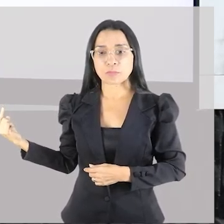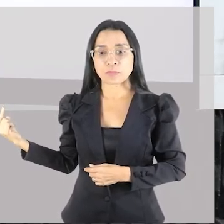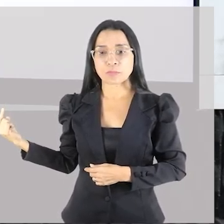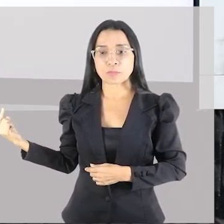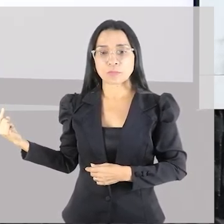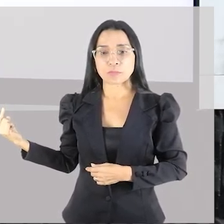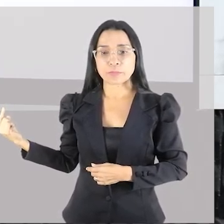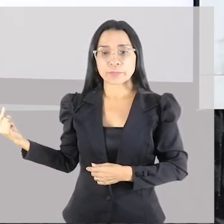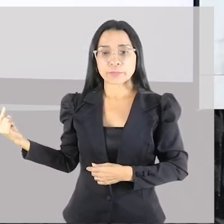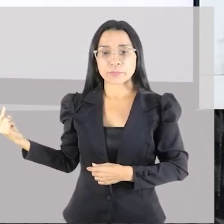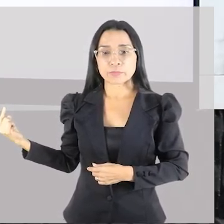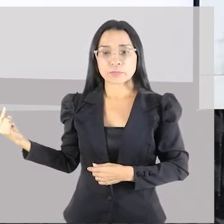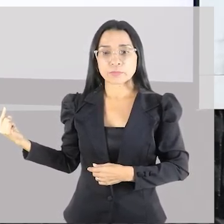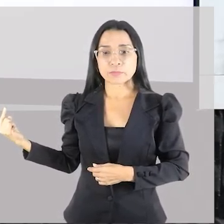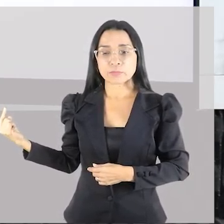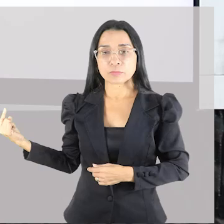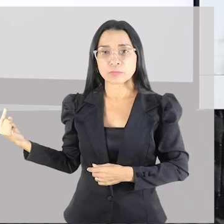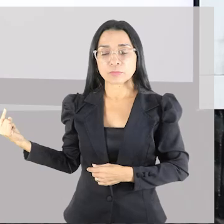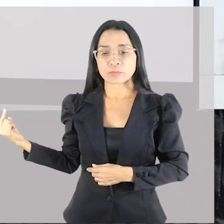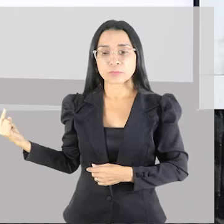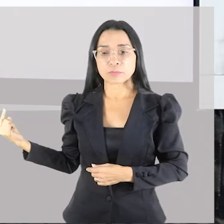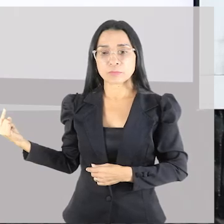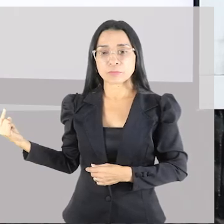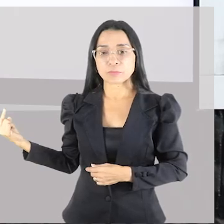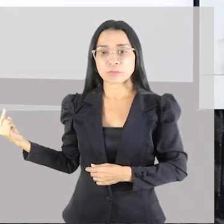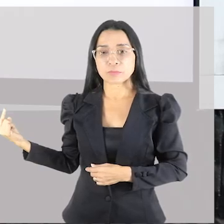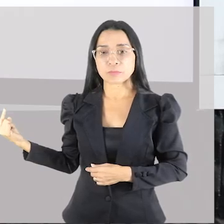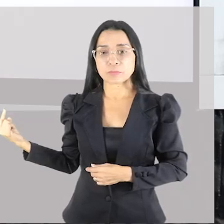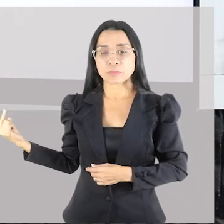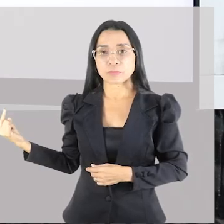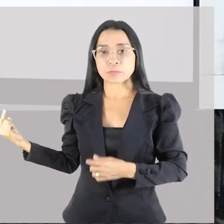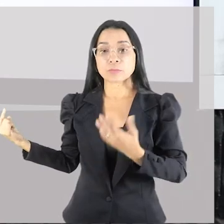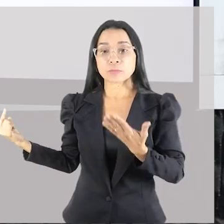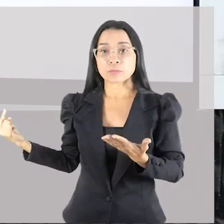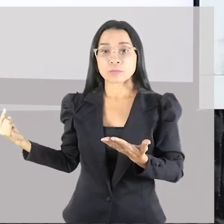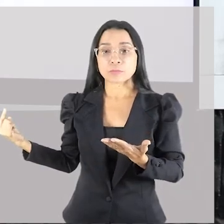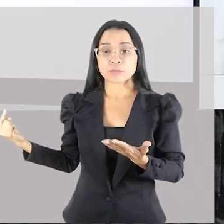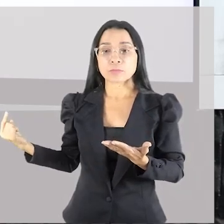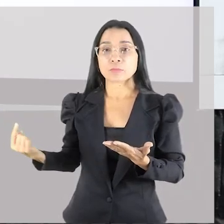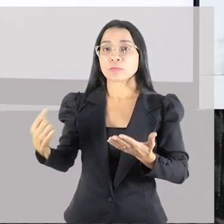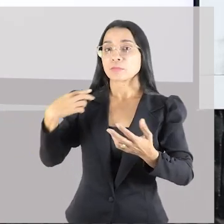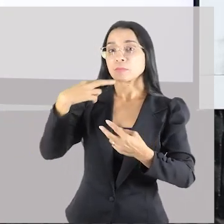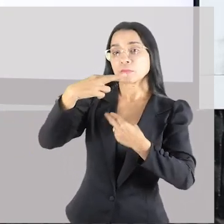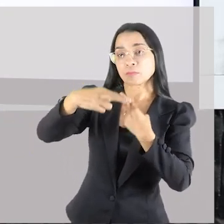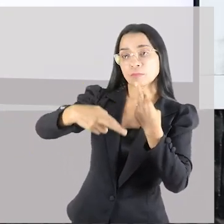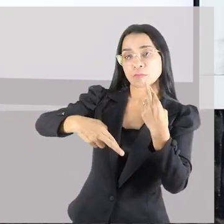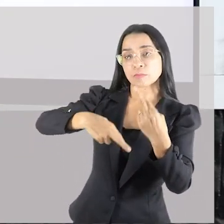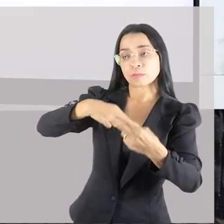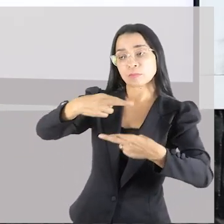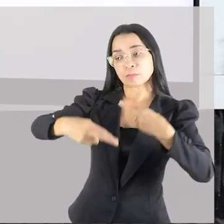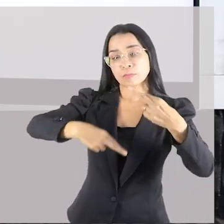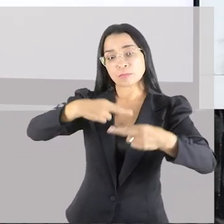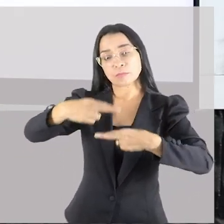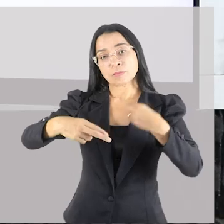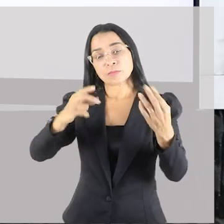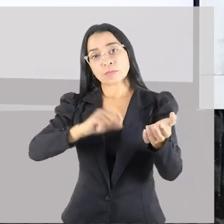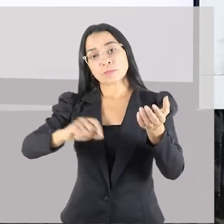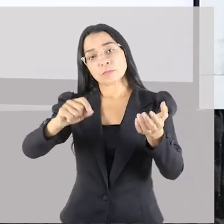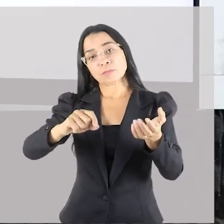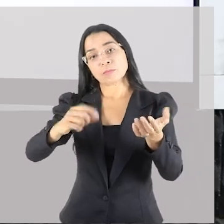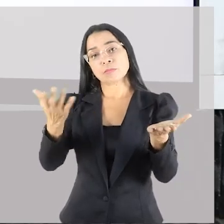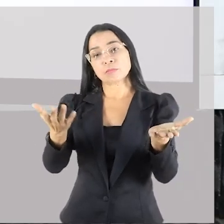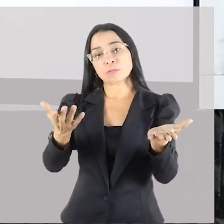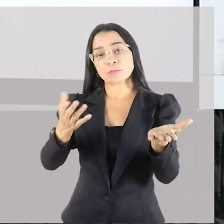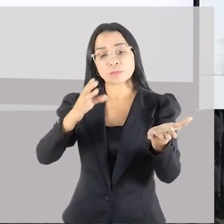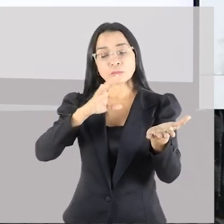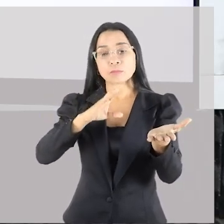enorme pressão para que os órgãos portugueses no Brasil fossem fechados. Essa Revolução Liberal do Porto, ela vai ter